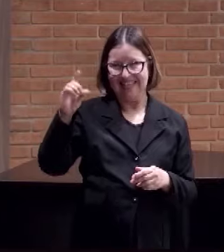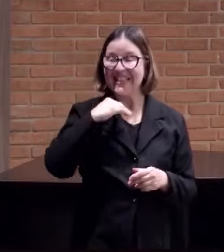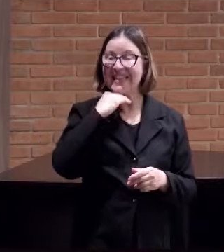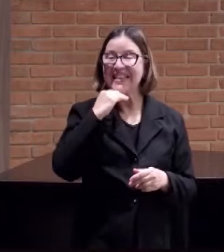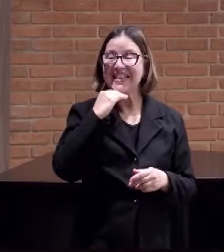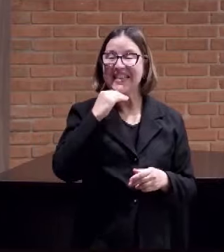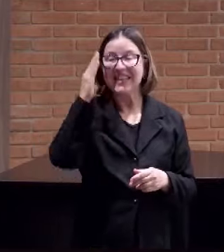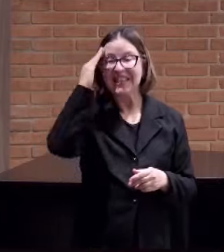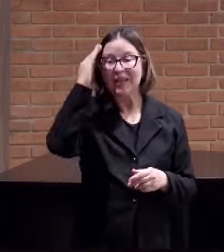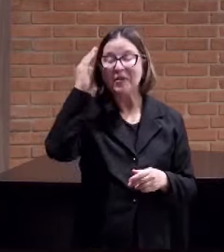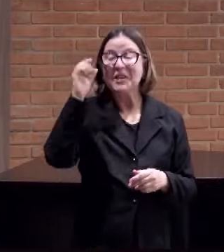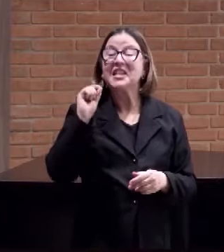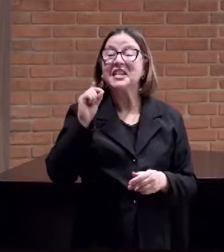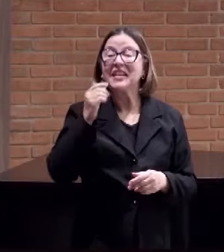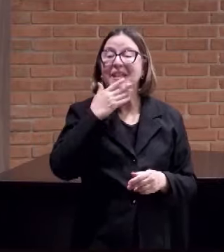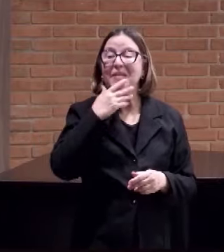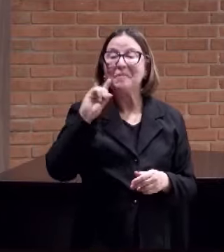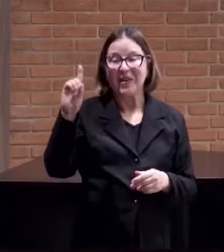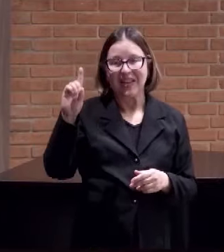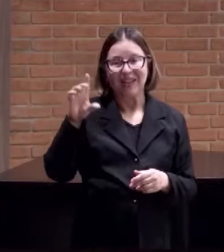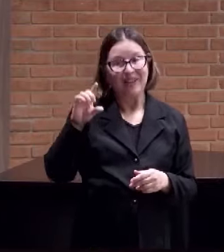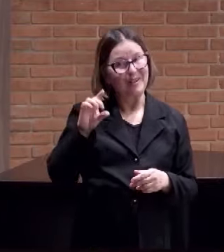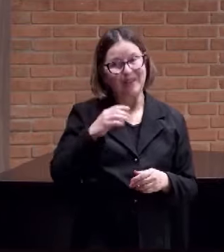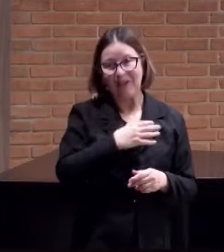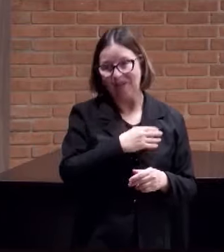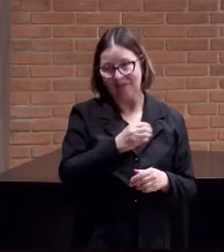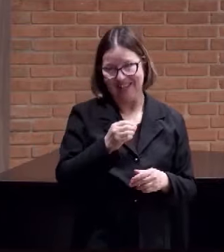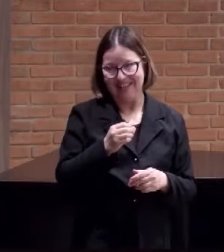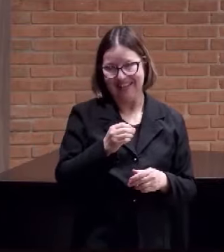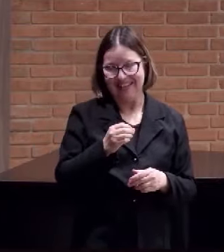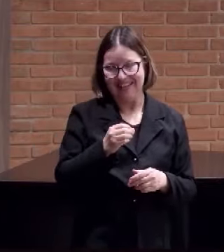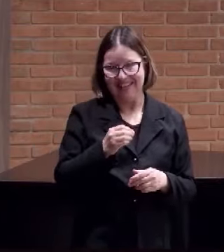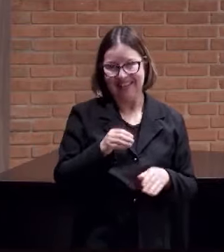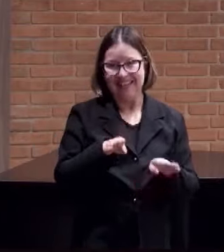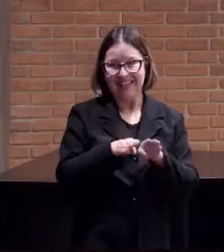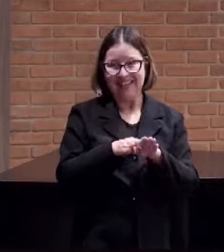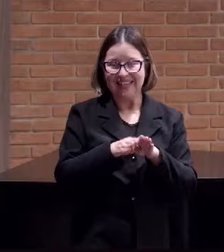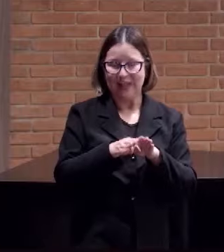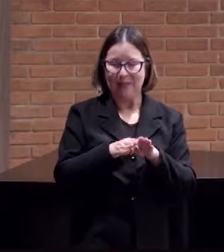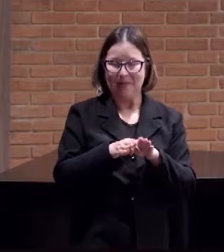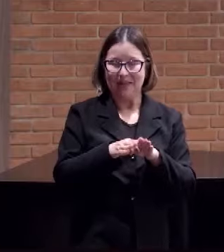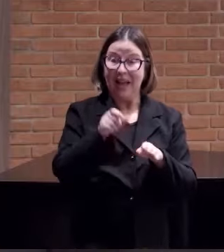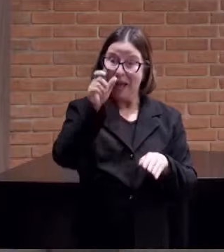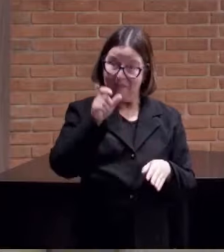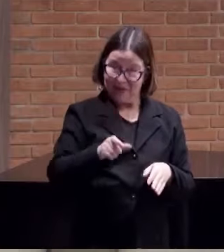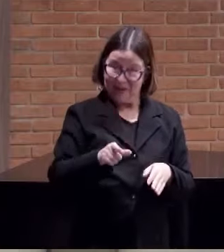quem é o Pai, senão o Filho, e aquele a quem o Filho o quiser revelar.